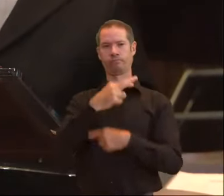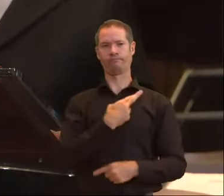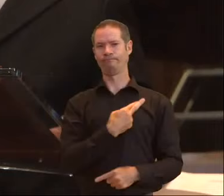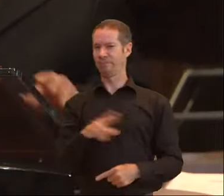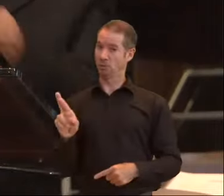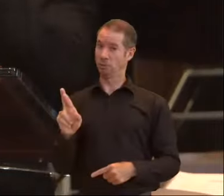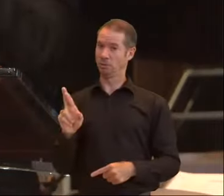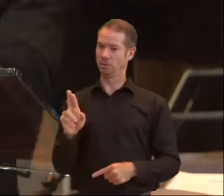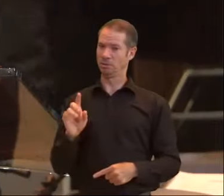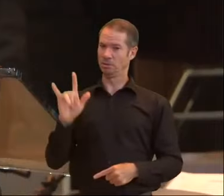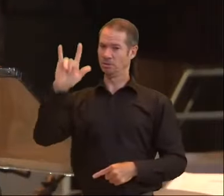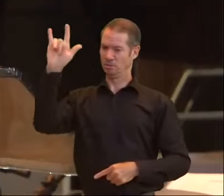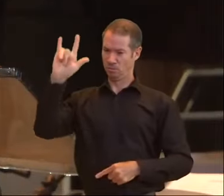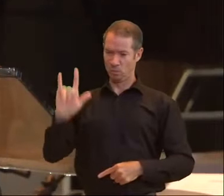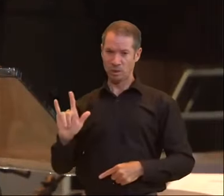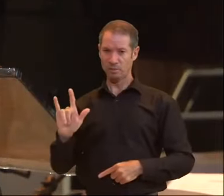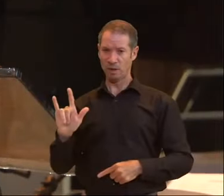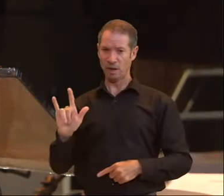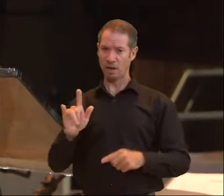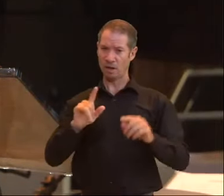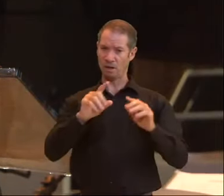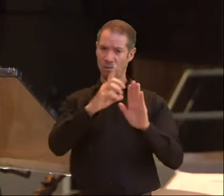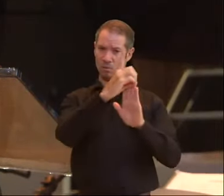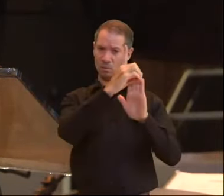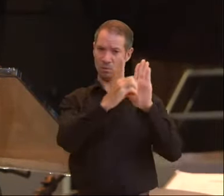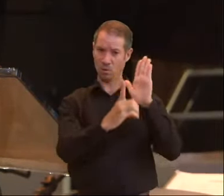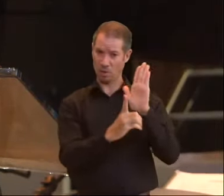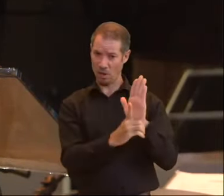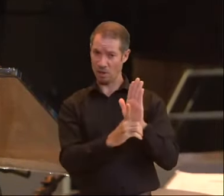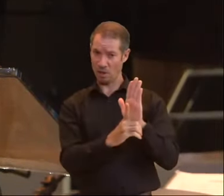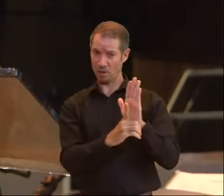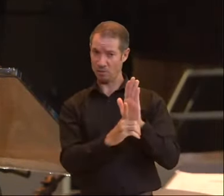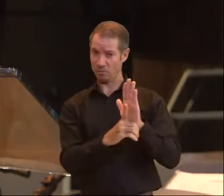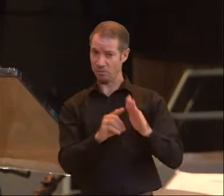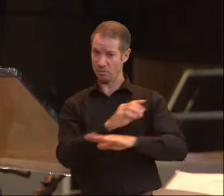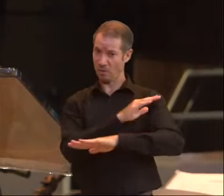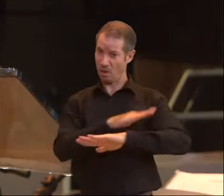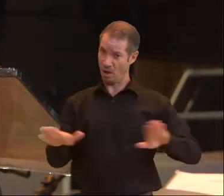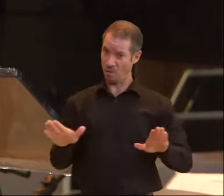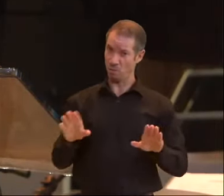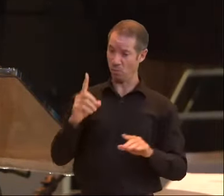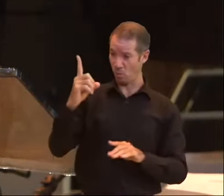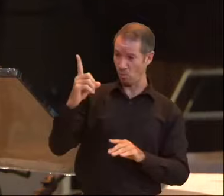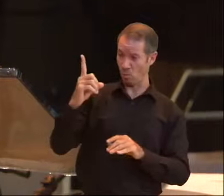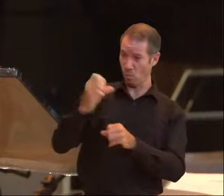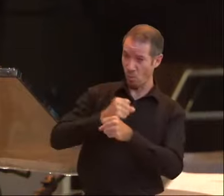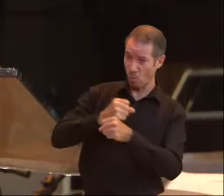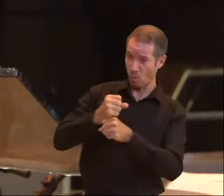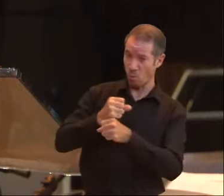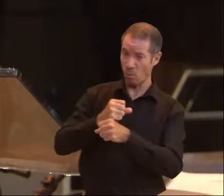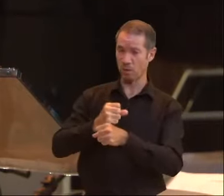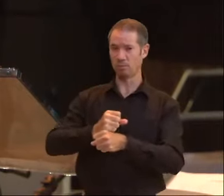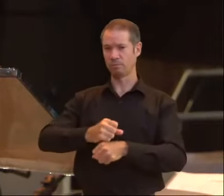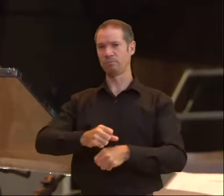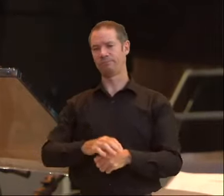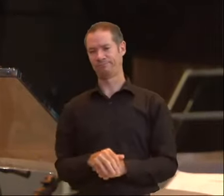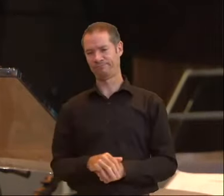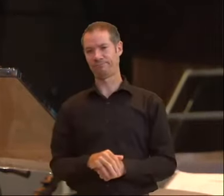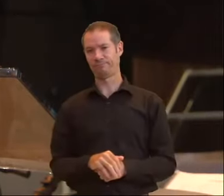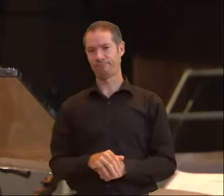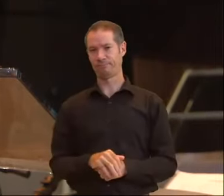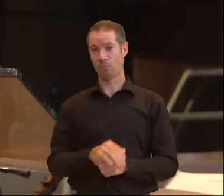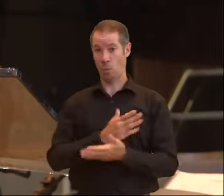Acho que foi a Bolívia, baixou um decreto agora, acabou. Daqui a um ano será colocado